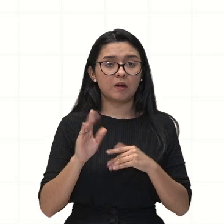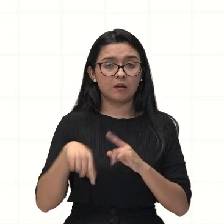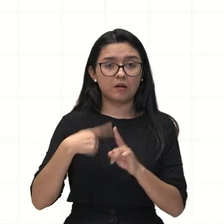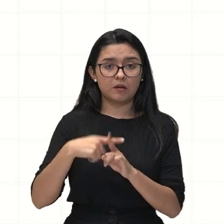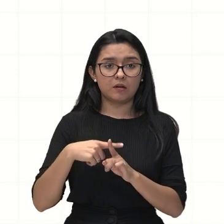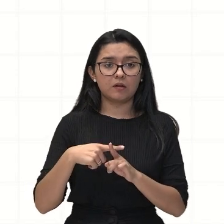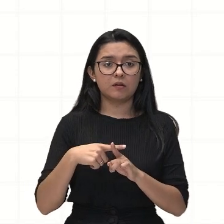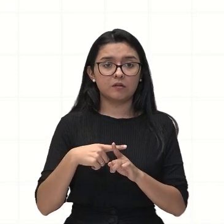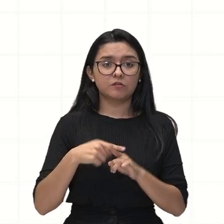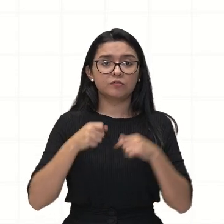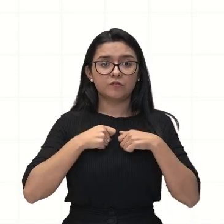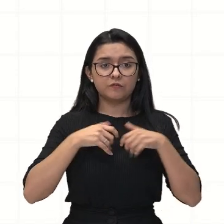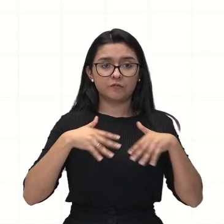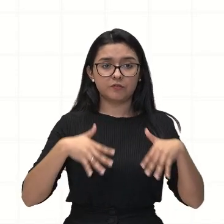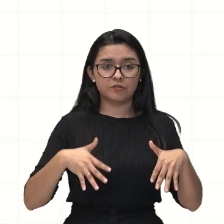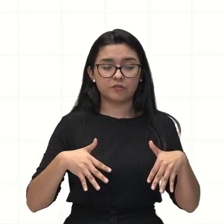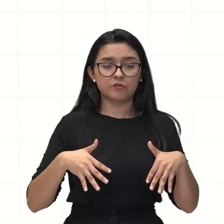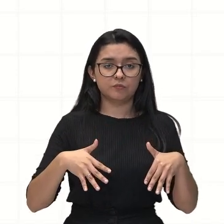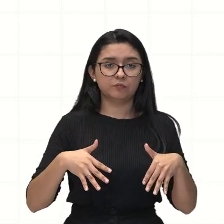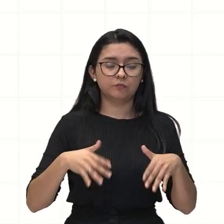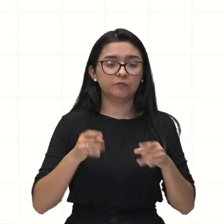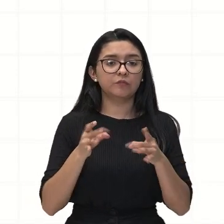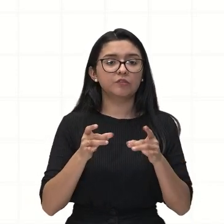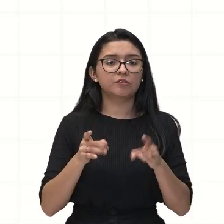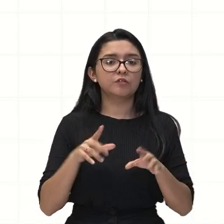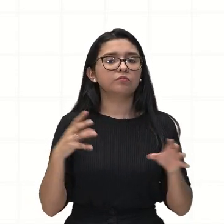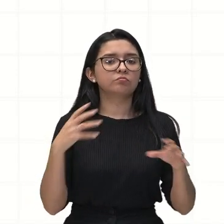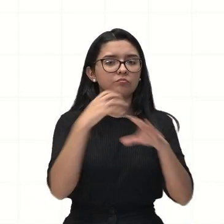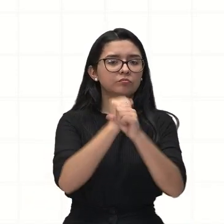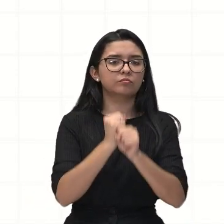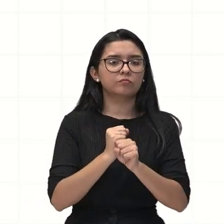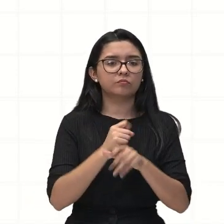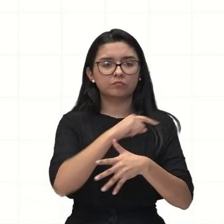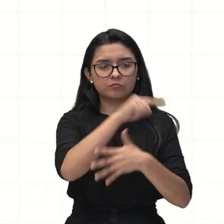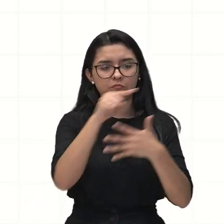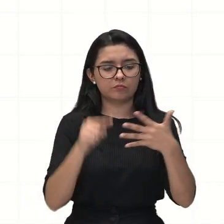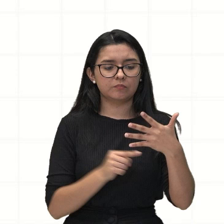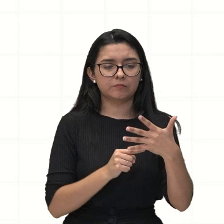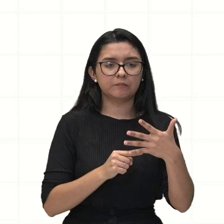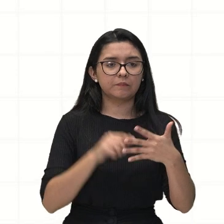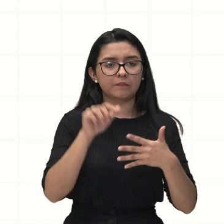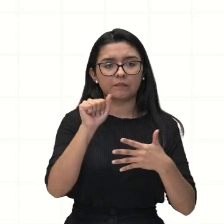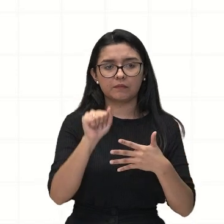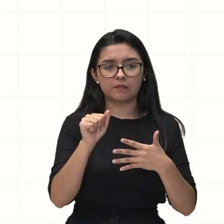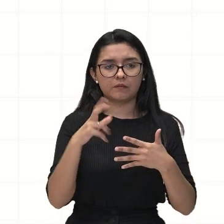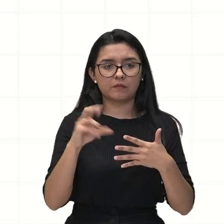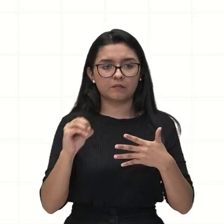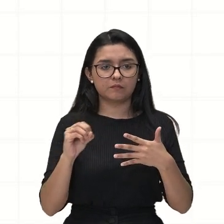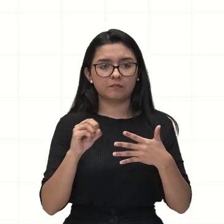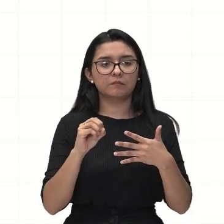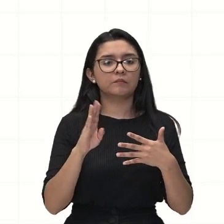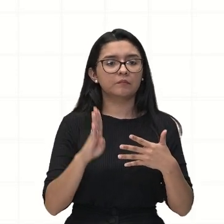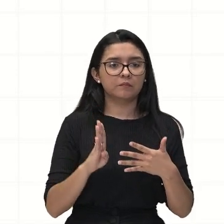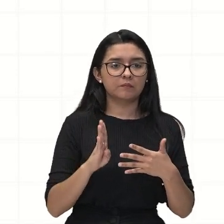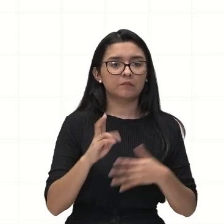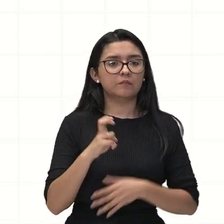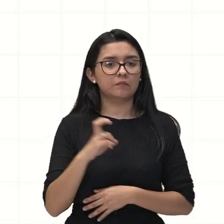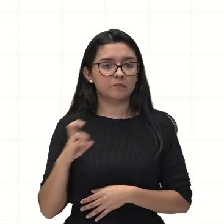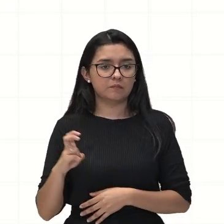vestidos vendidos é igual a quanto? Aí temos as nossas alternativas. Letra A, 50. Letra